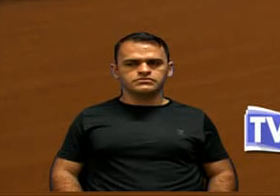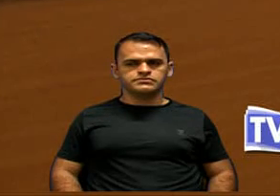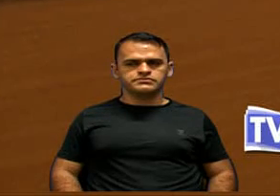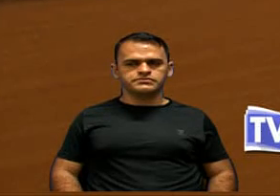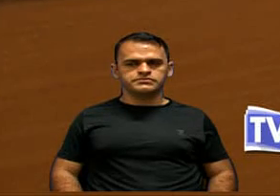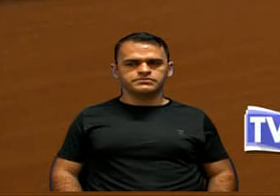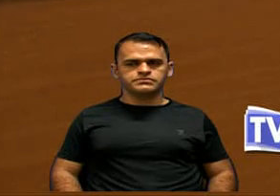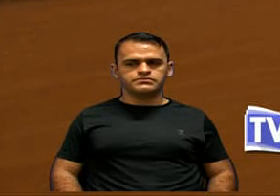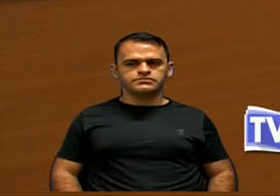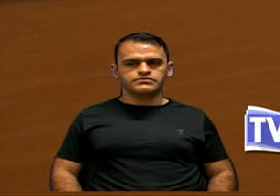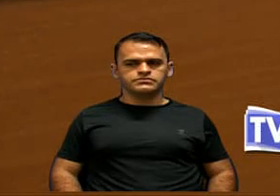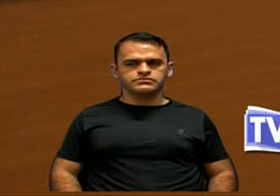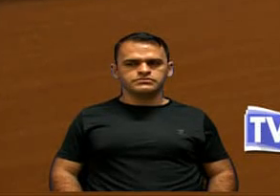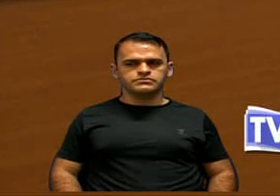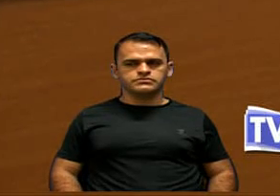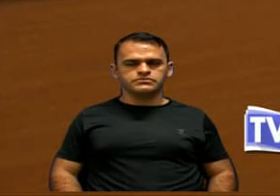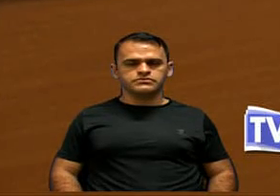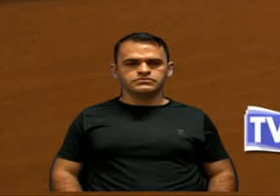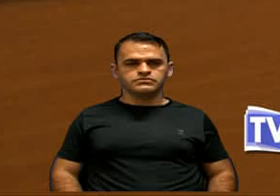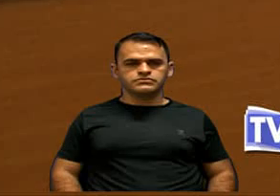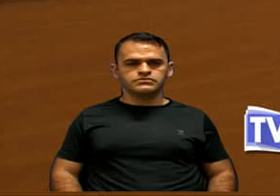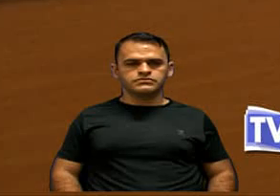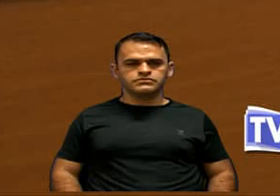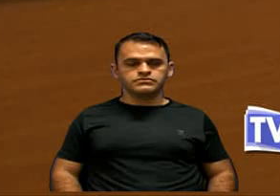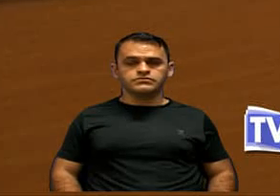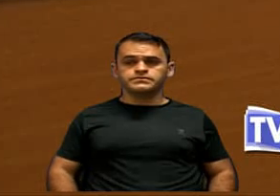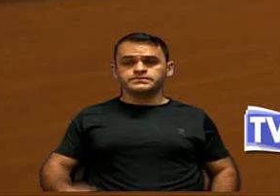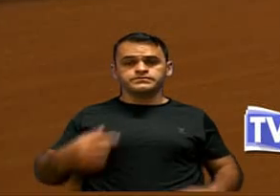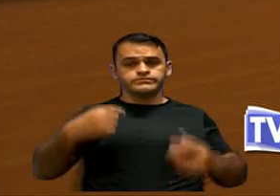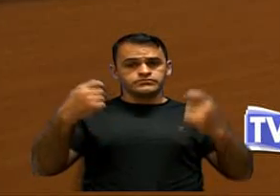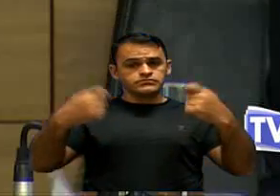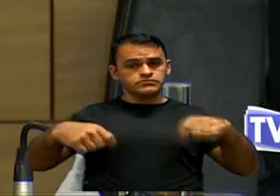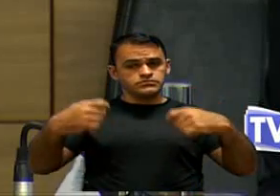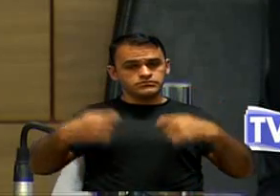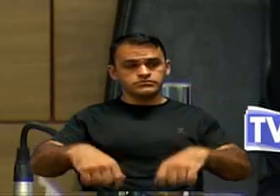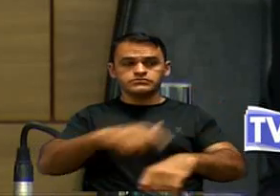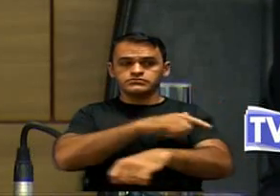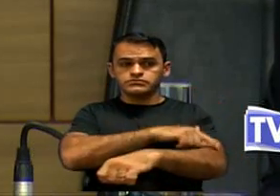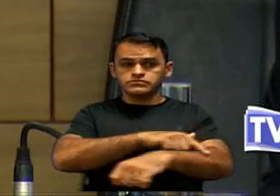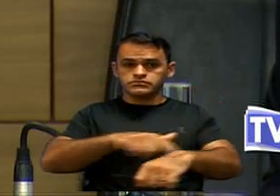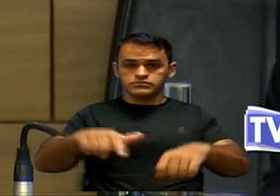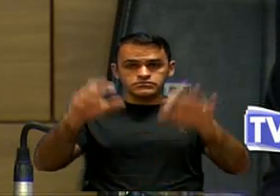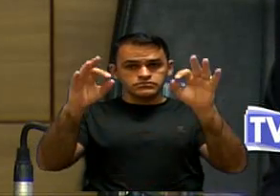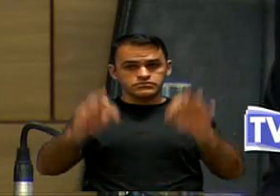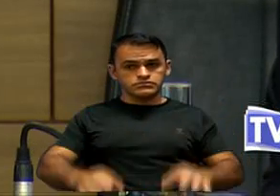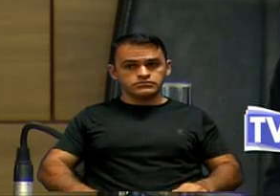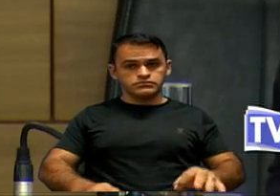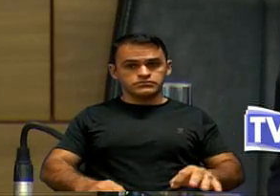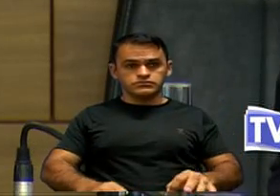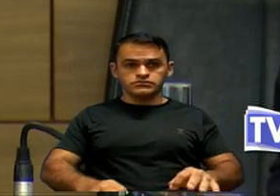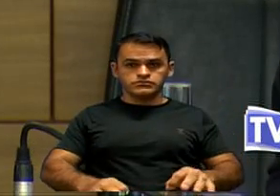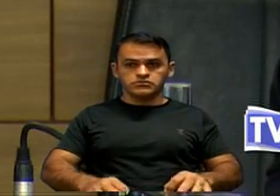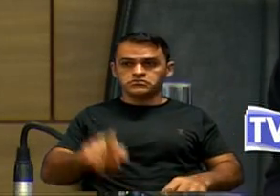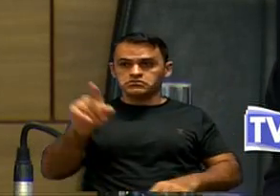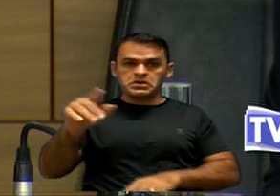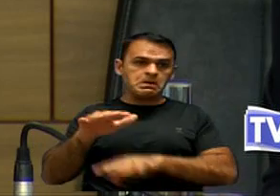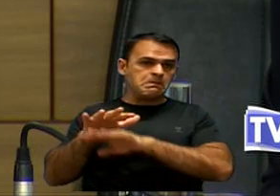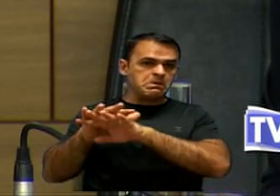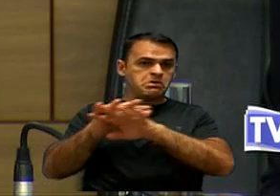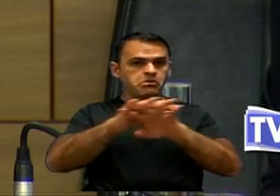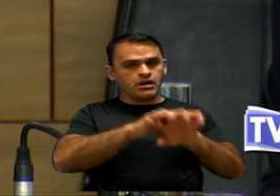abriu. Não abriu o painel. Ah, eu preciso que respeitem os vereadores aqui. Eu não posso permitir ofensa aos